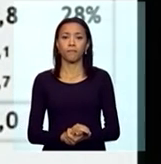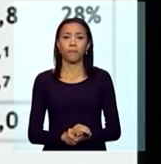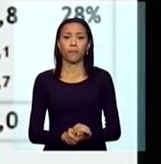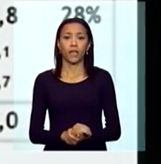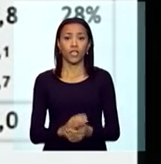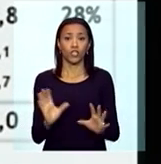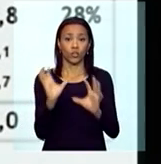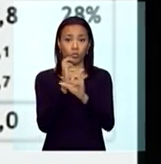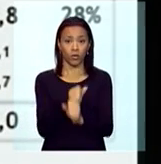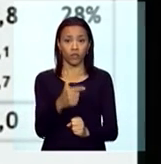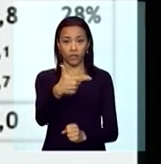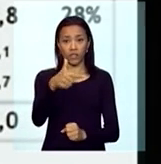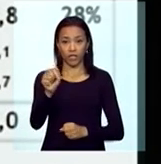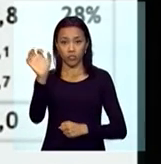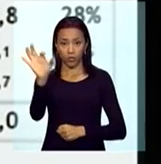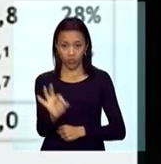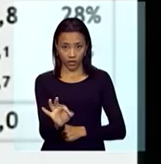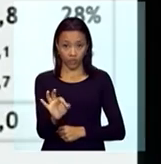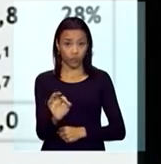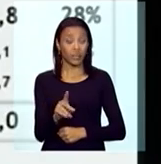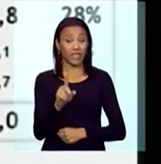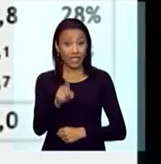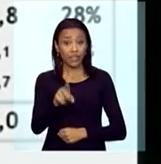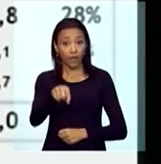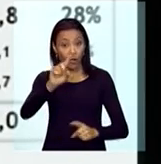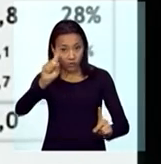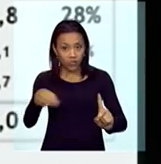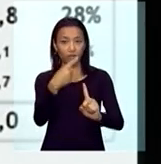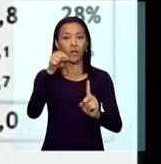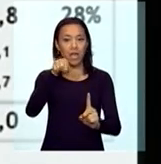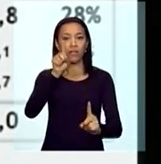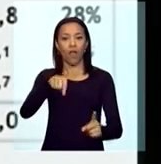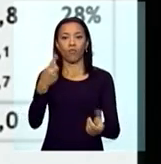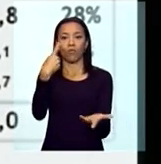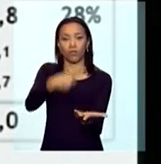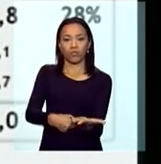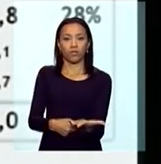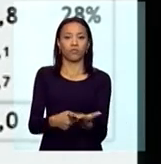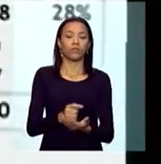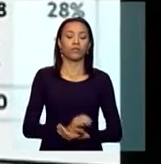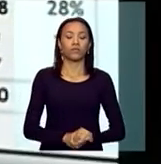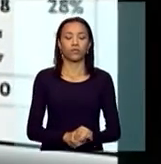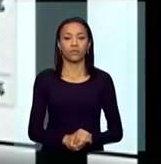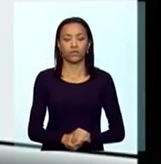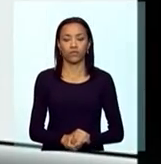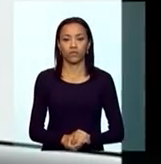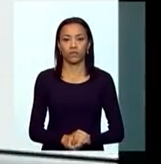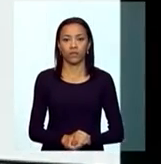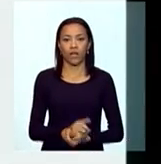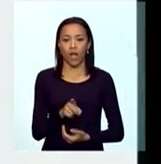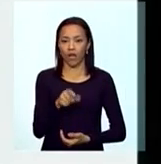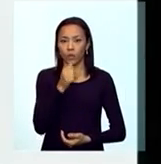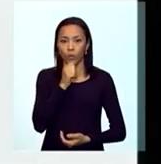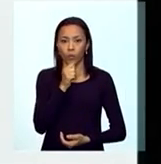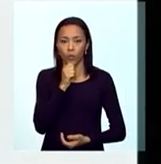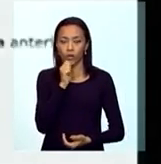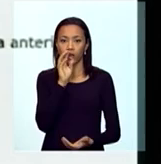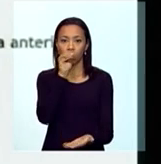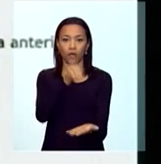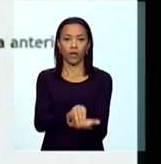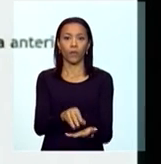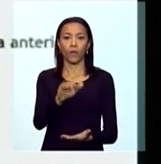total 27% de crescimento. Esse é o desafio, esse é o compromisso. Vai. Aí não está, evidentemente, o